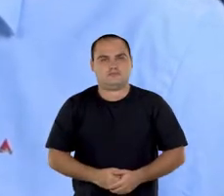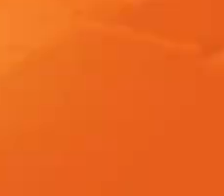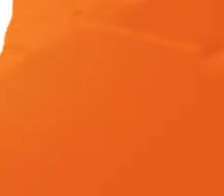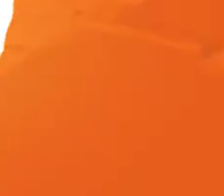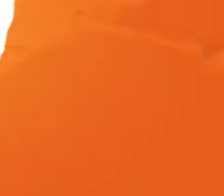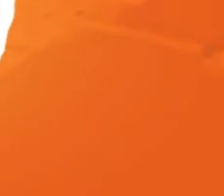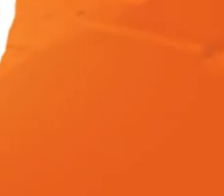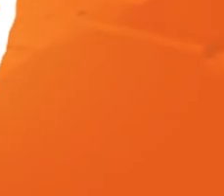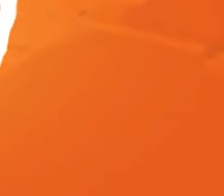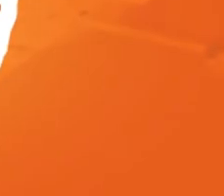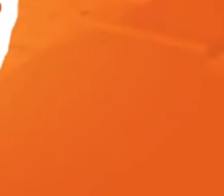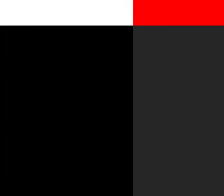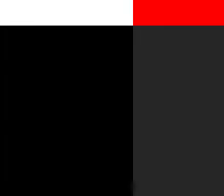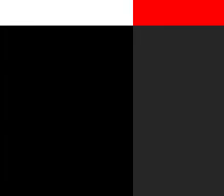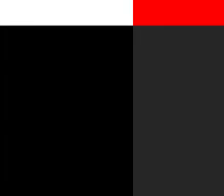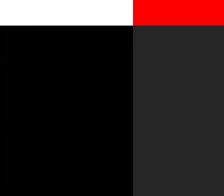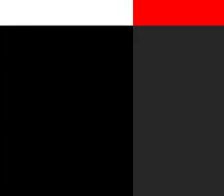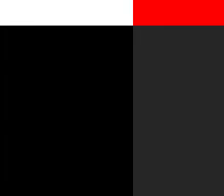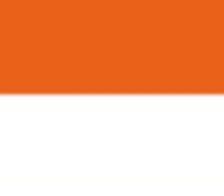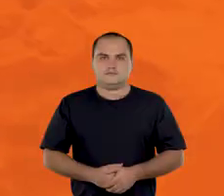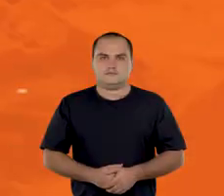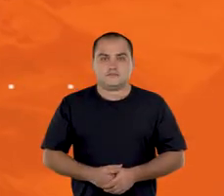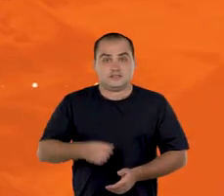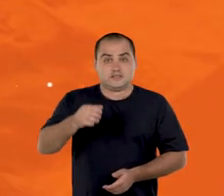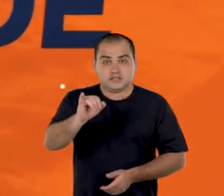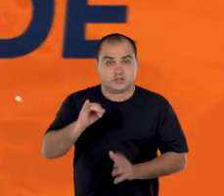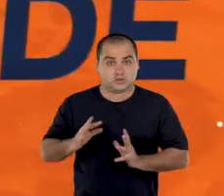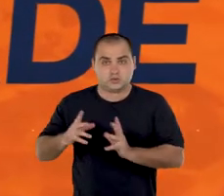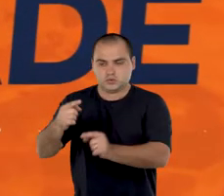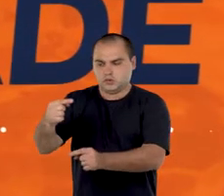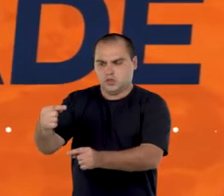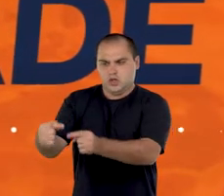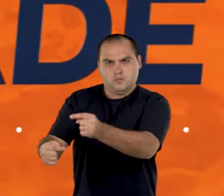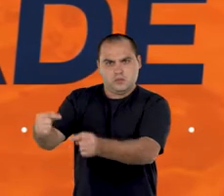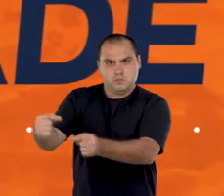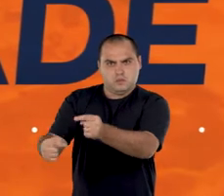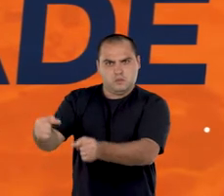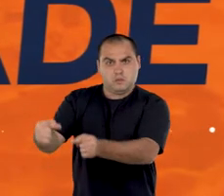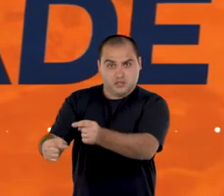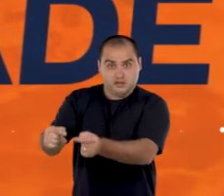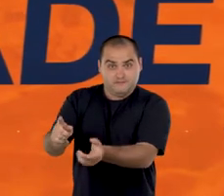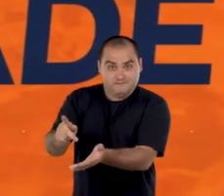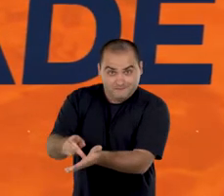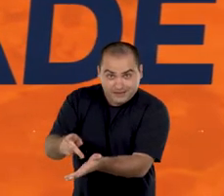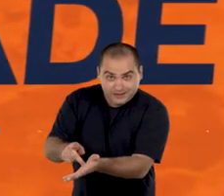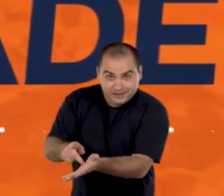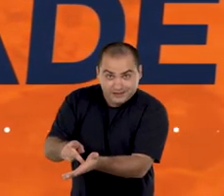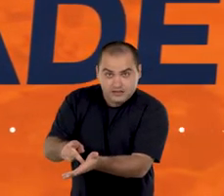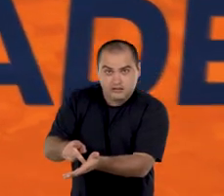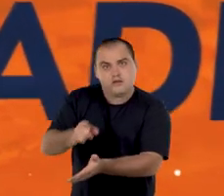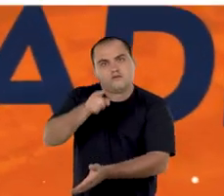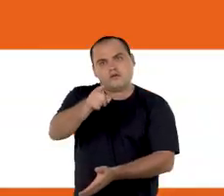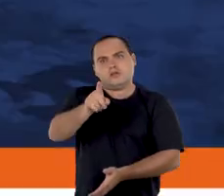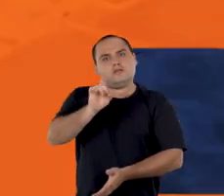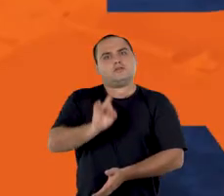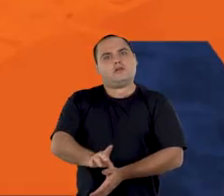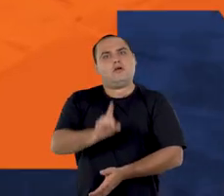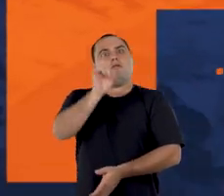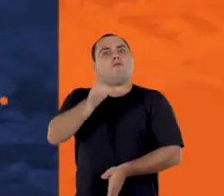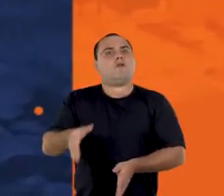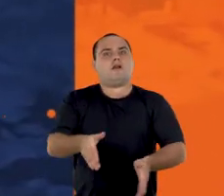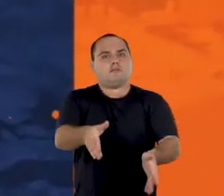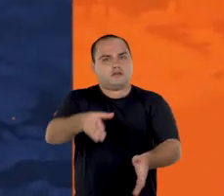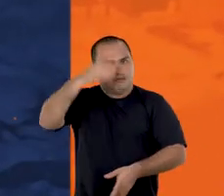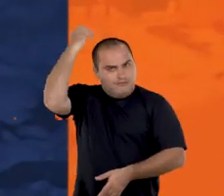ponto. É 77. Se tudo que a turma do lado de lá fala um do outro for verdade, você só tem um